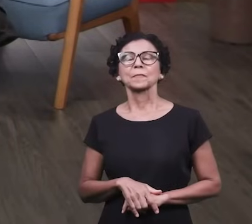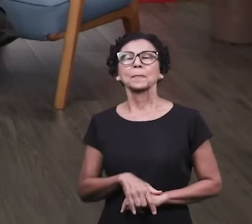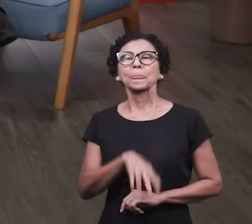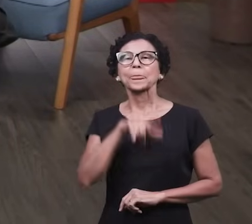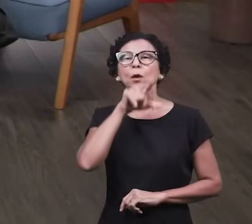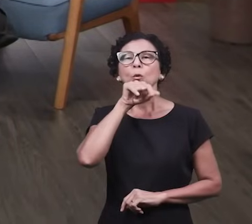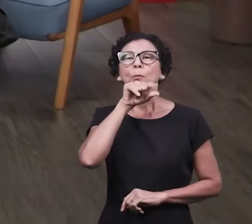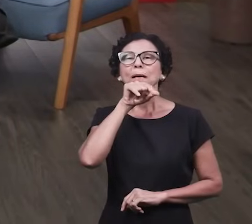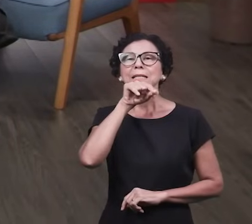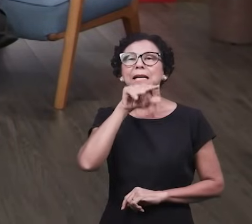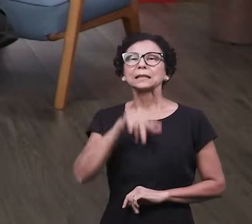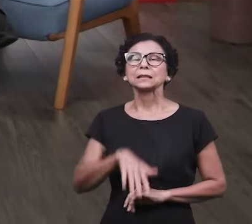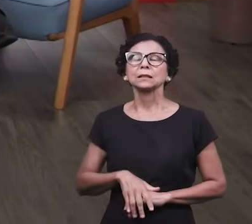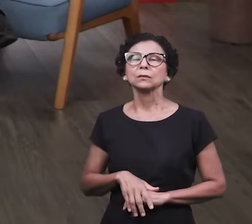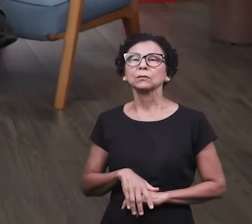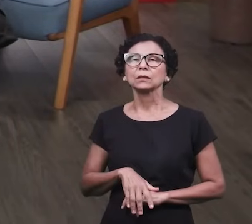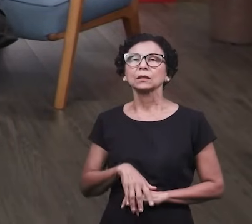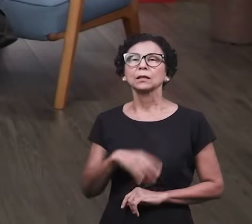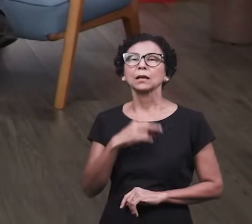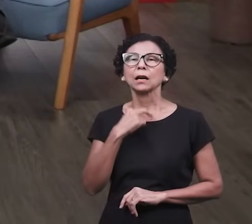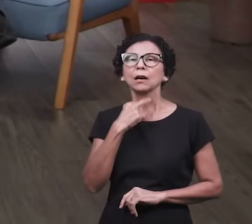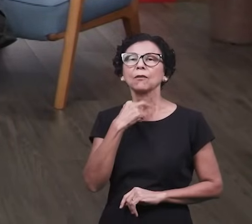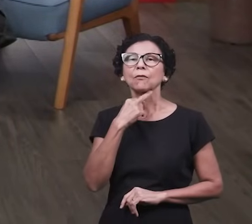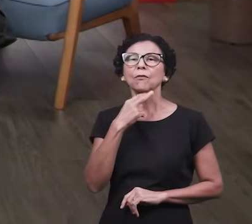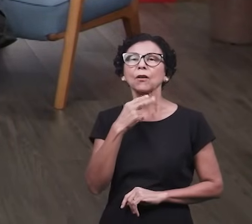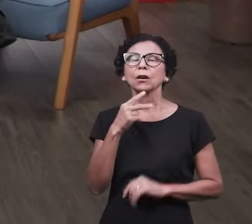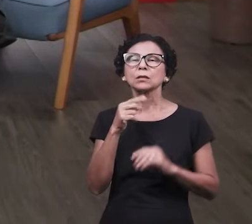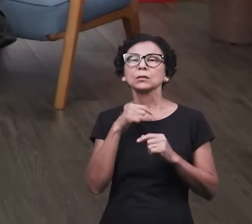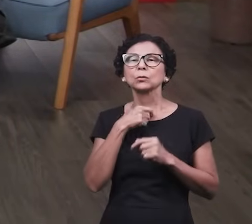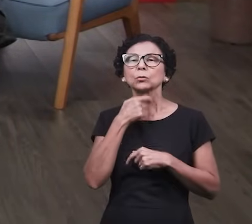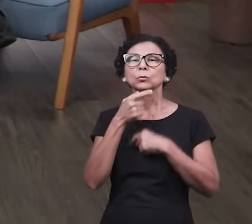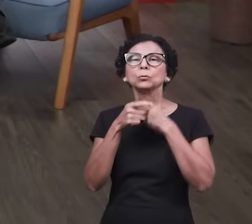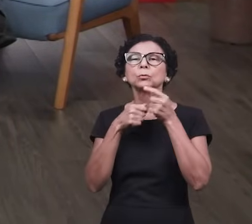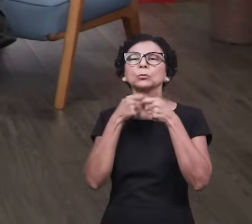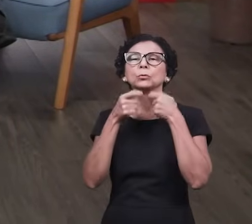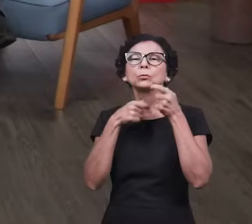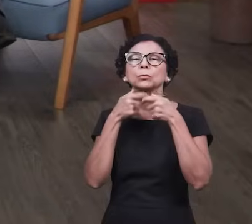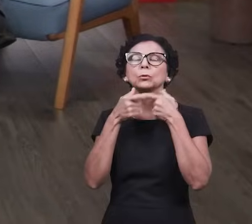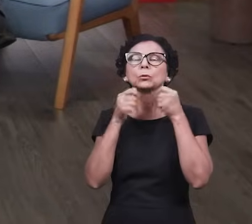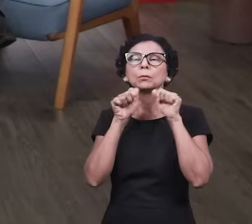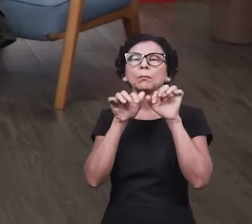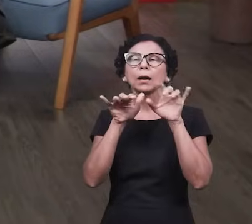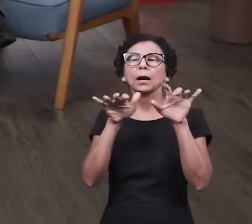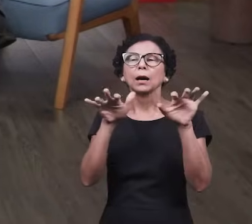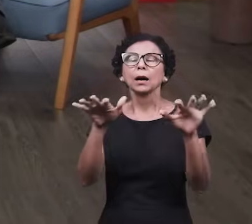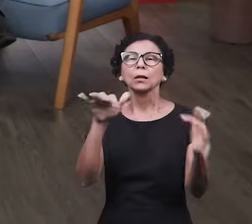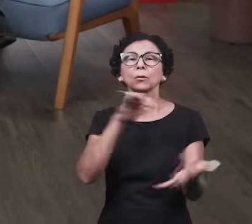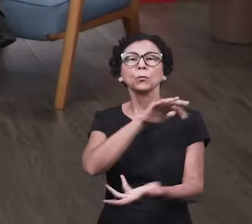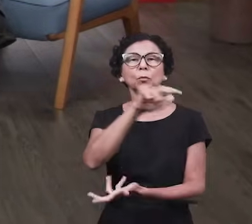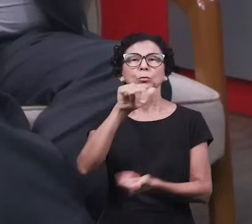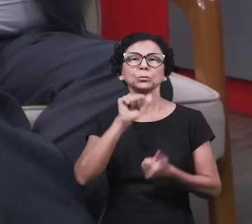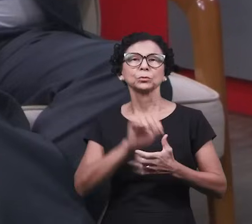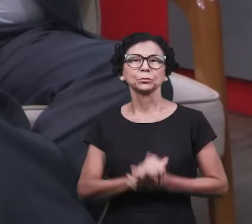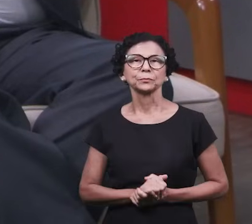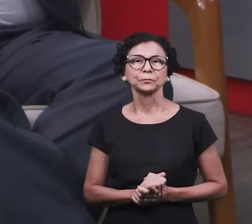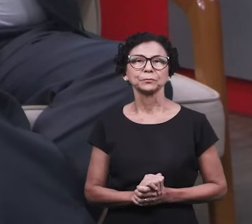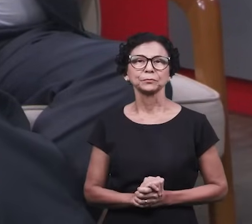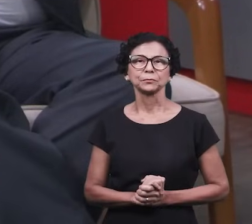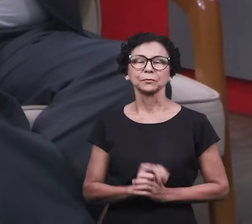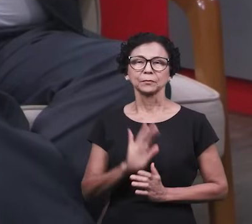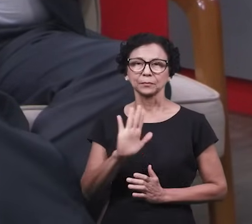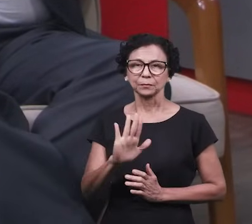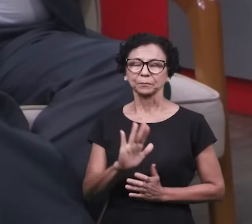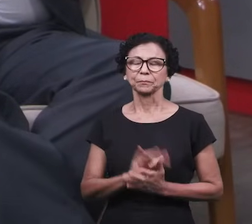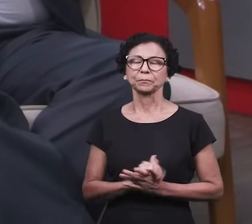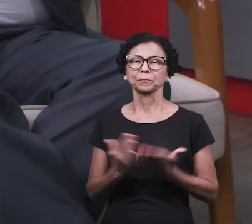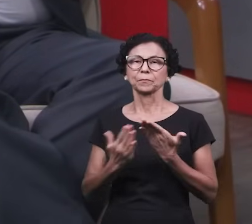da rola em nossa terra. O Espírito Santo está agindo aonde? Ele age no corpo. Você